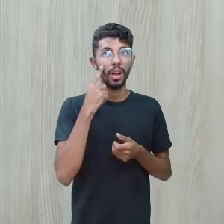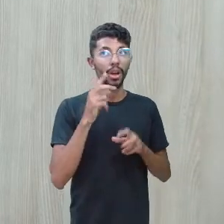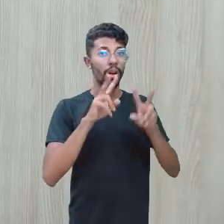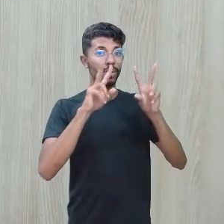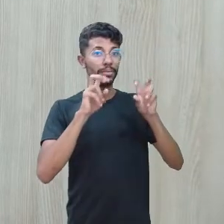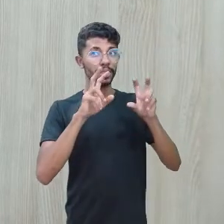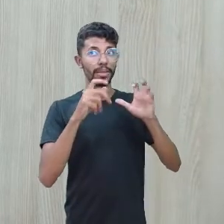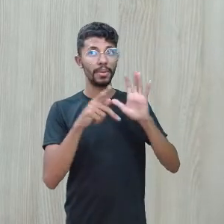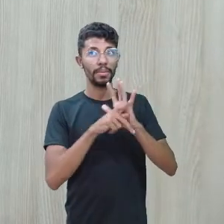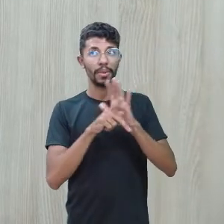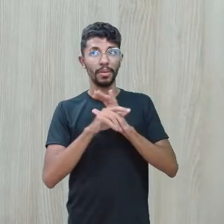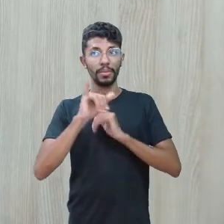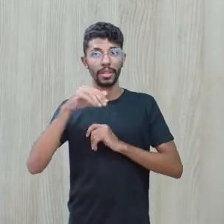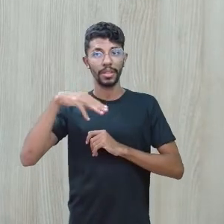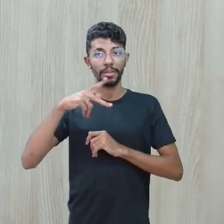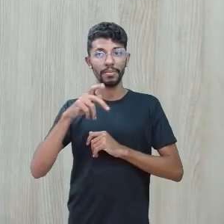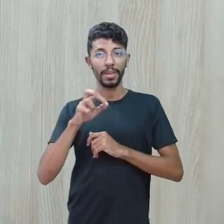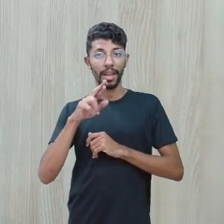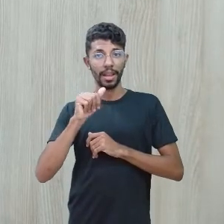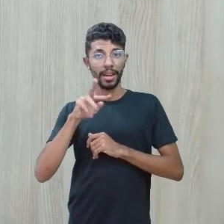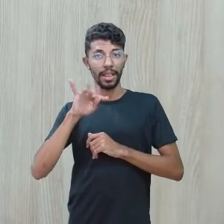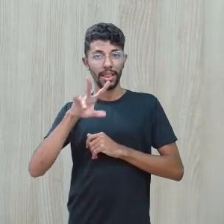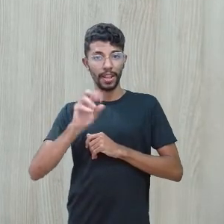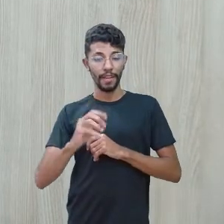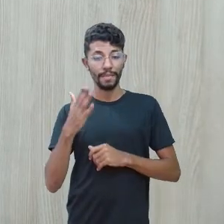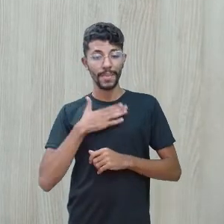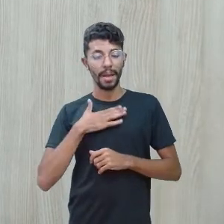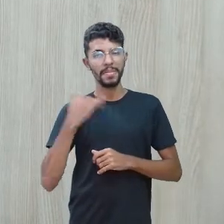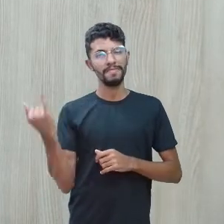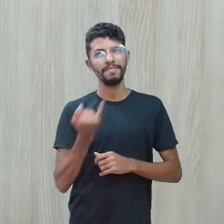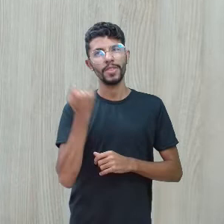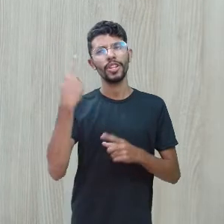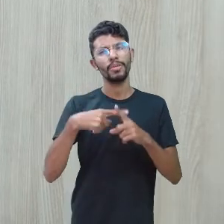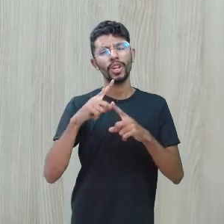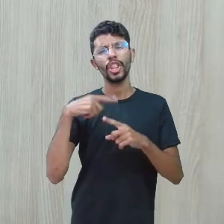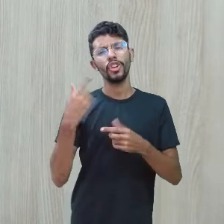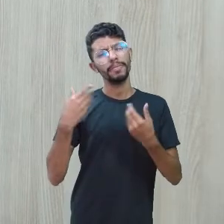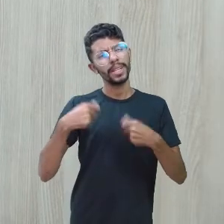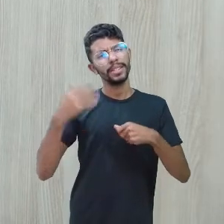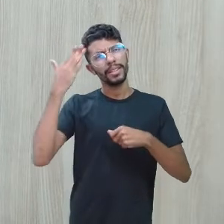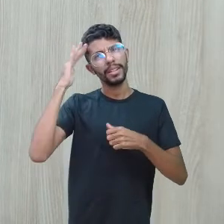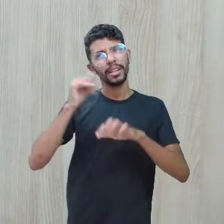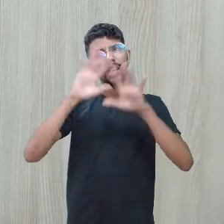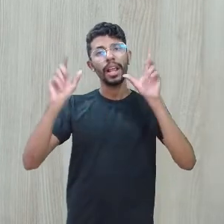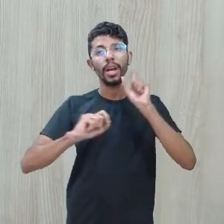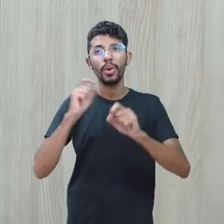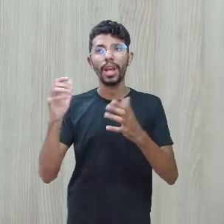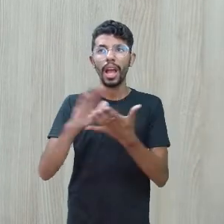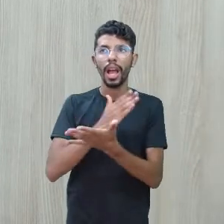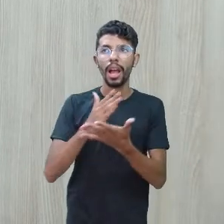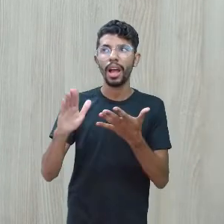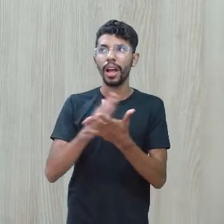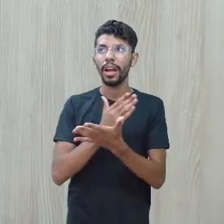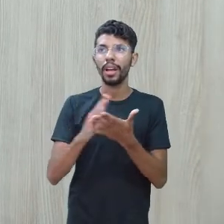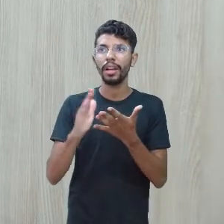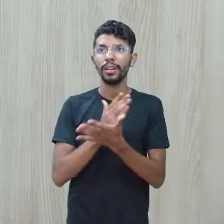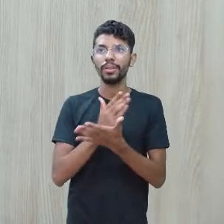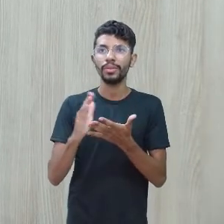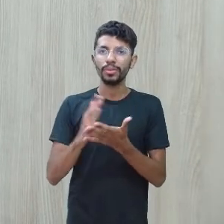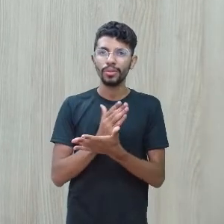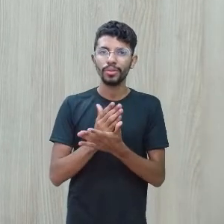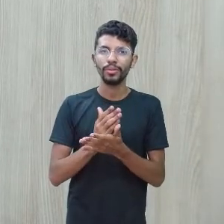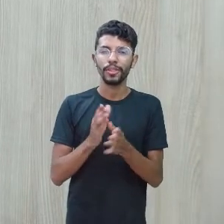muito importante, porque a gente precisa entender alguns comandos ou pedidos, né? Professor Rony, aproveita